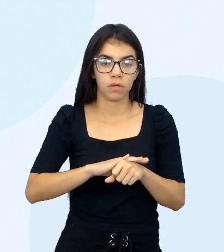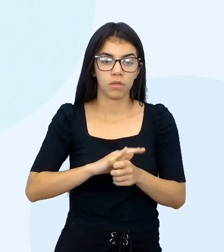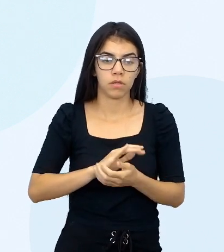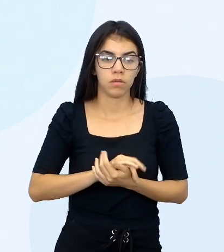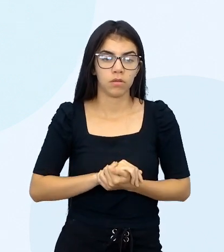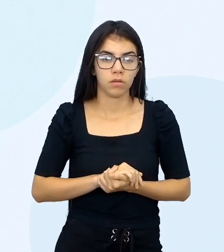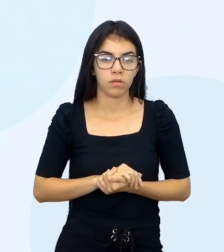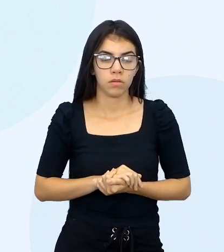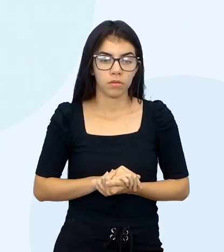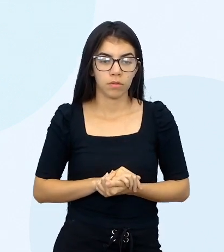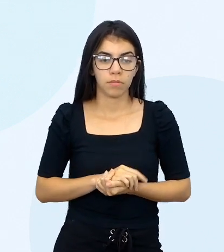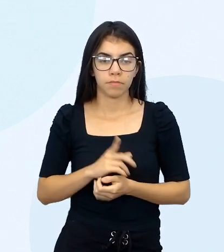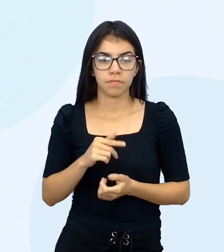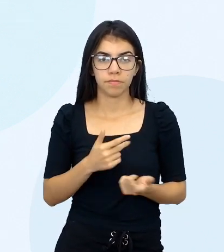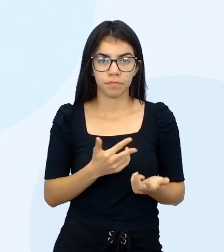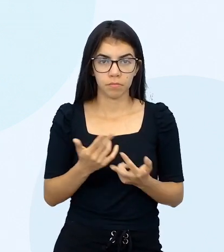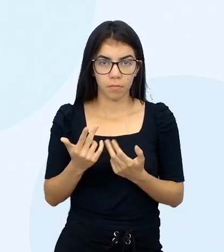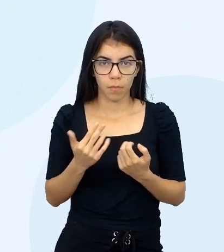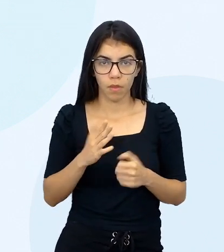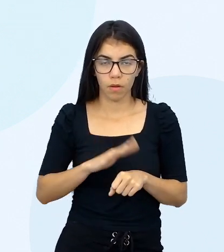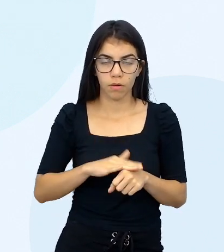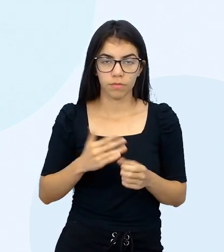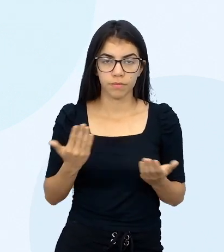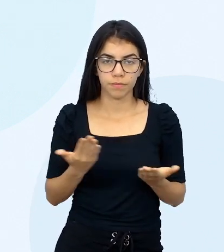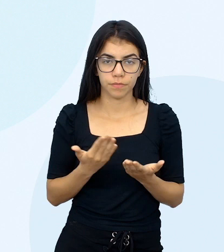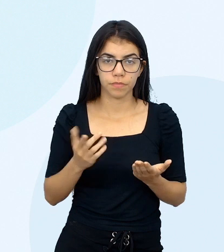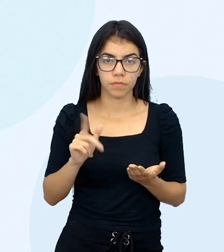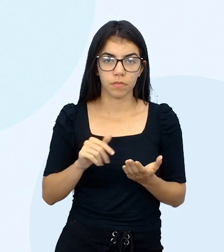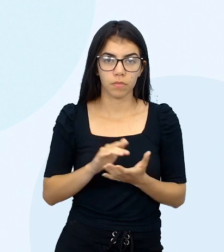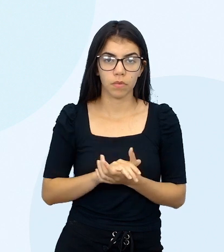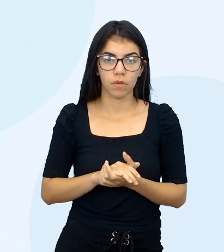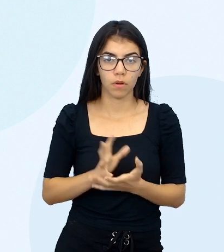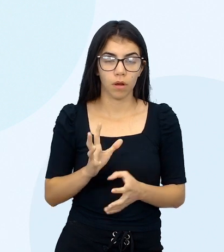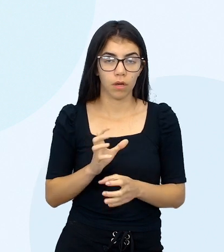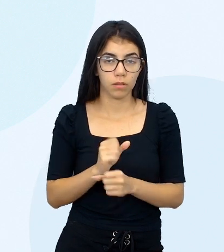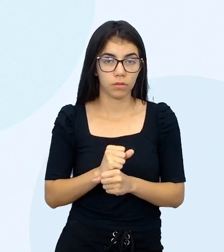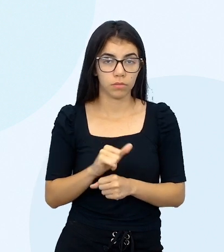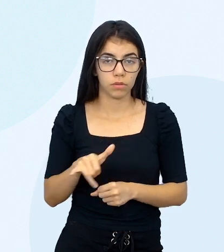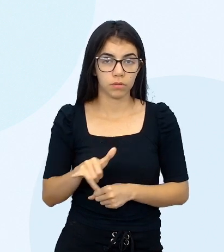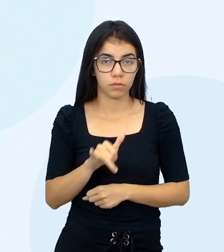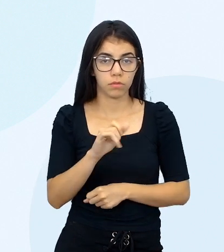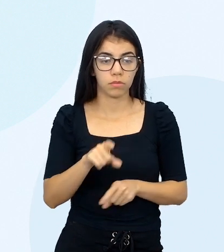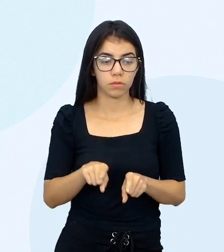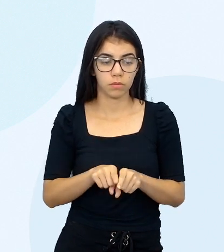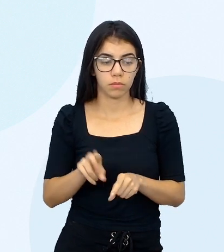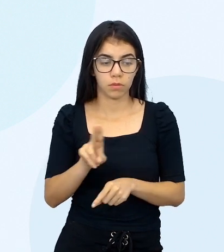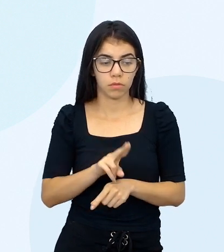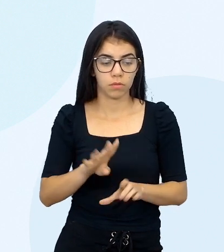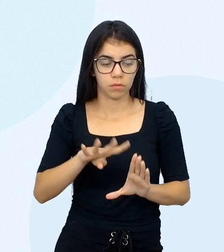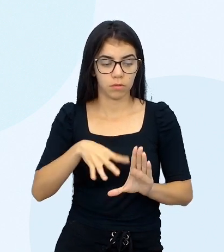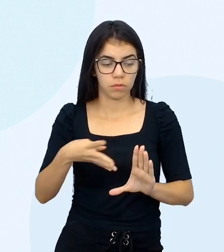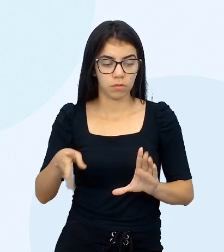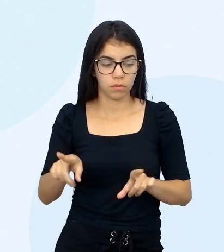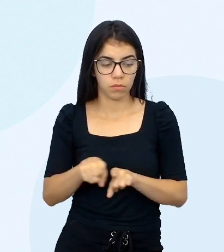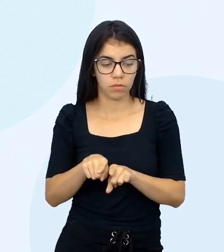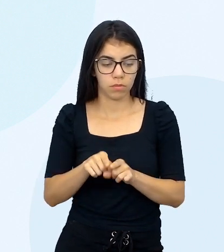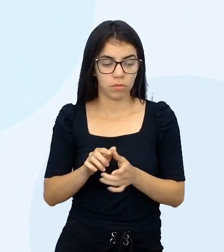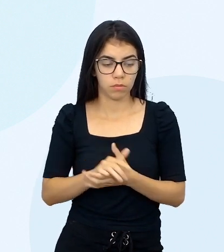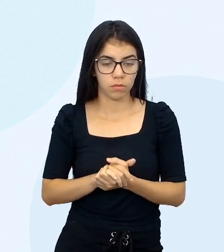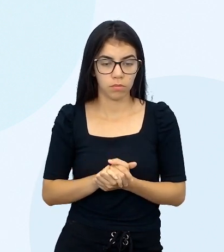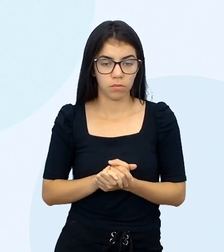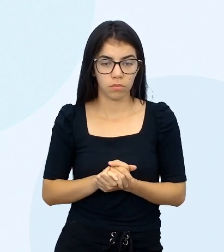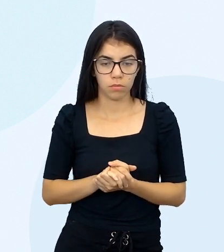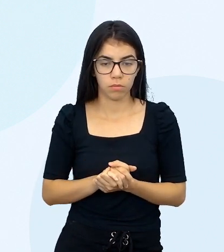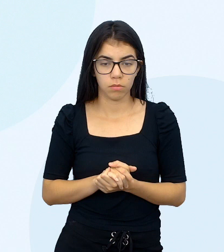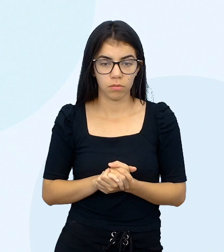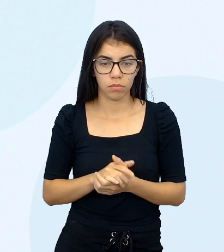ele tem para fazer, é a mesma coisa que eu fiz hoje, né? Fazer então o valor do Y, que é a média, e usar o Excel para este valor aqui, ó. Dias 1,